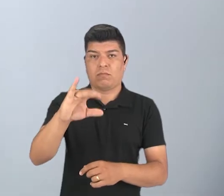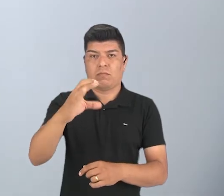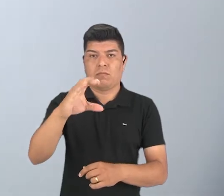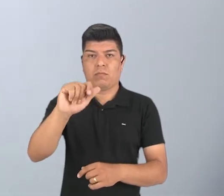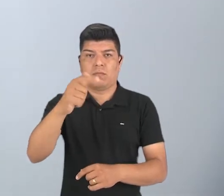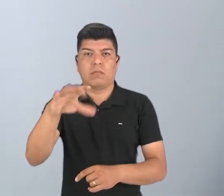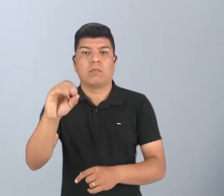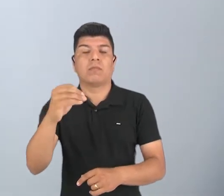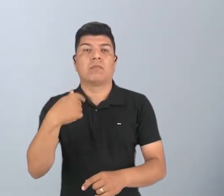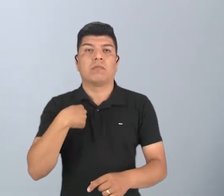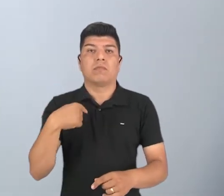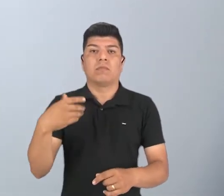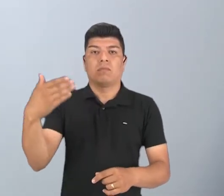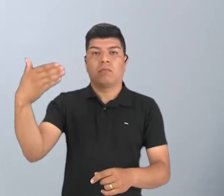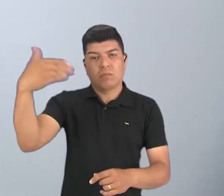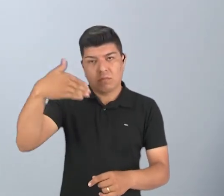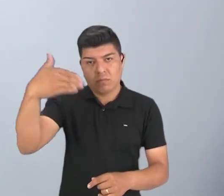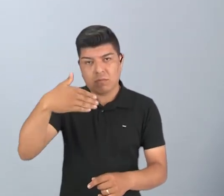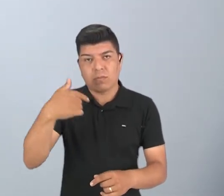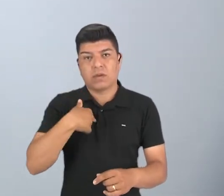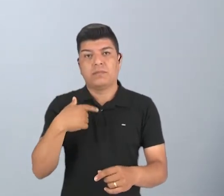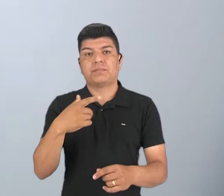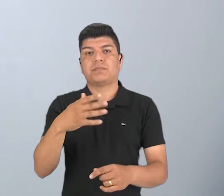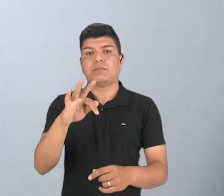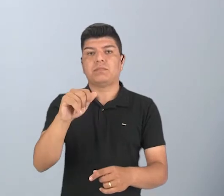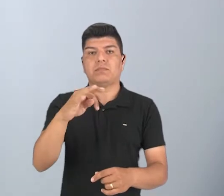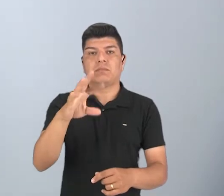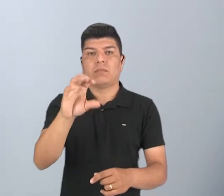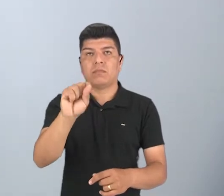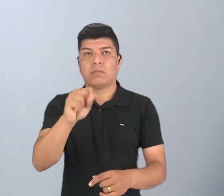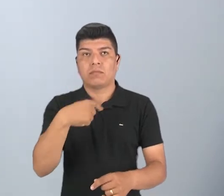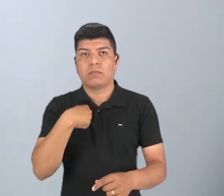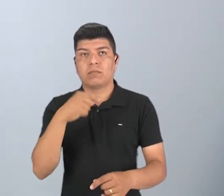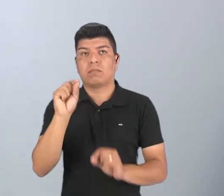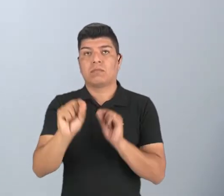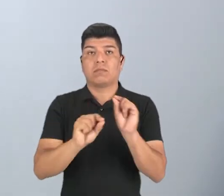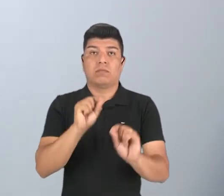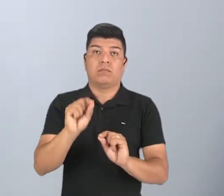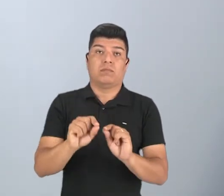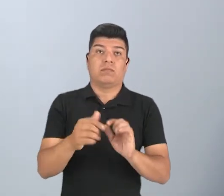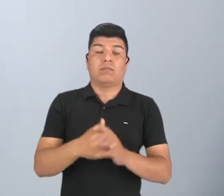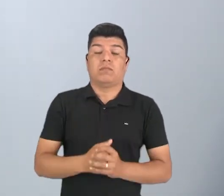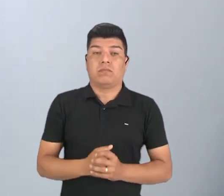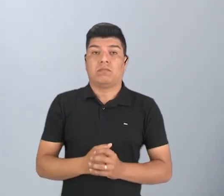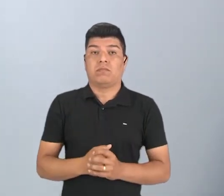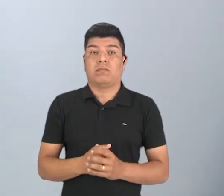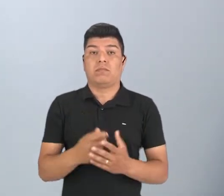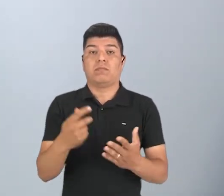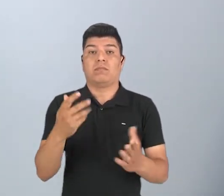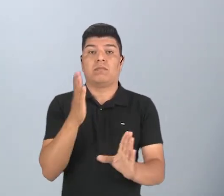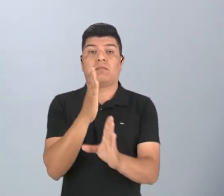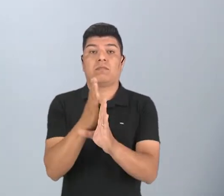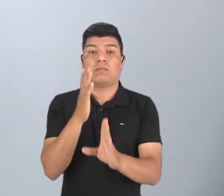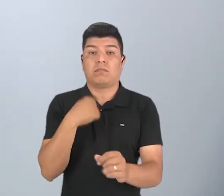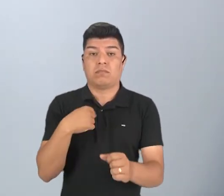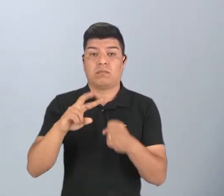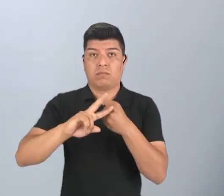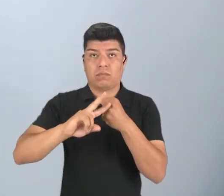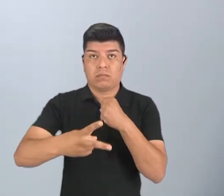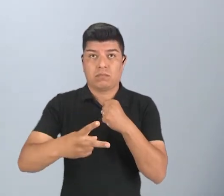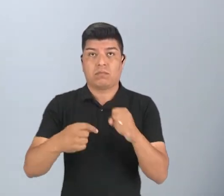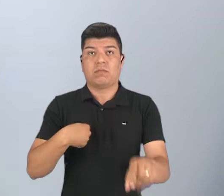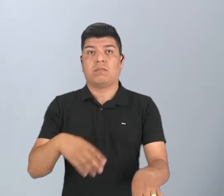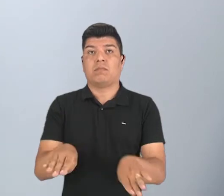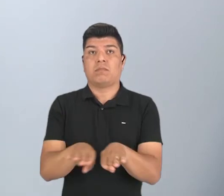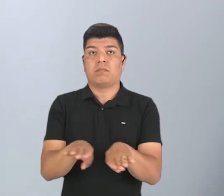dessa sequência de fatos, a gente leva em consideração a questão da causa e consequência, ou seja,